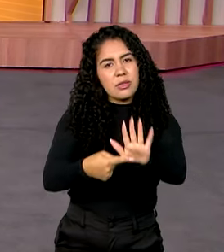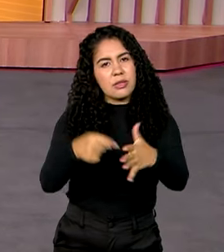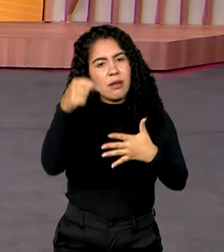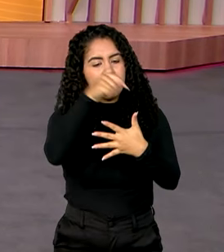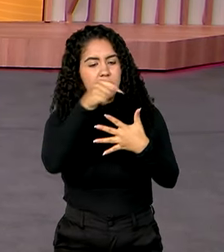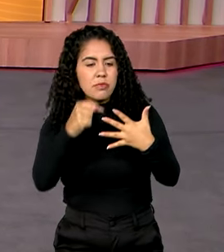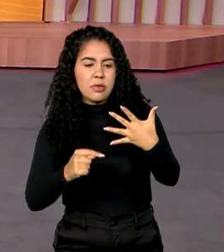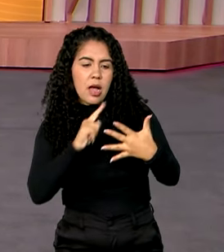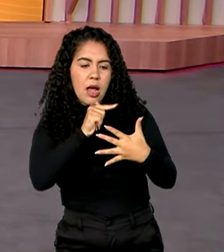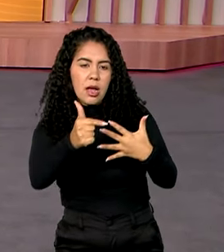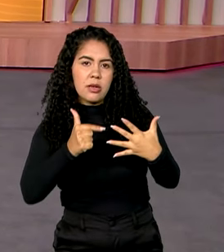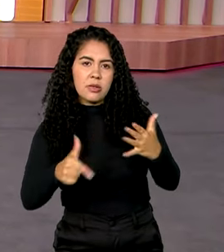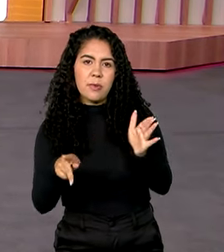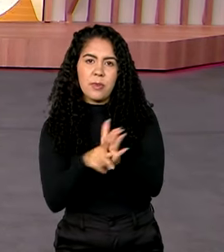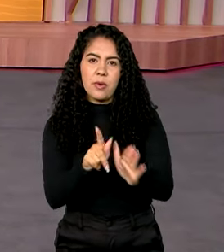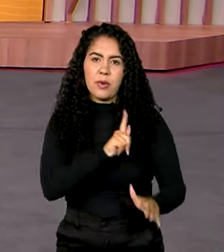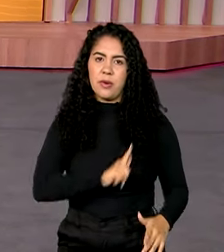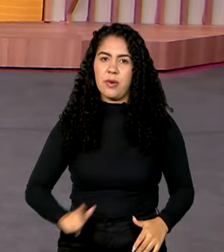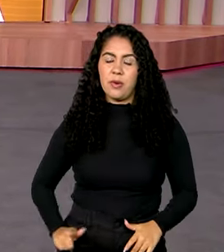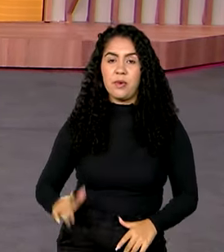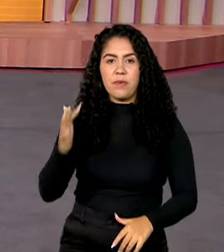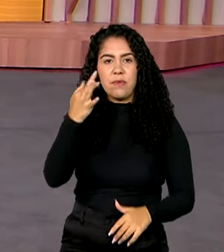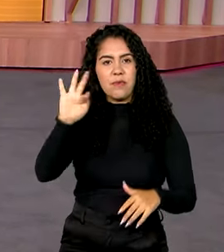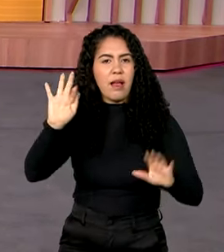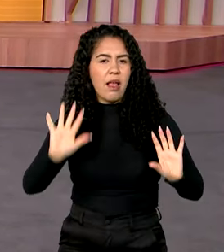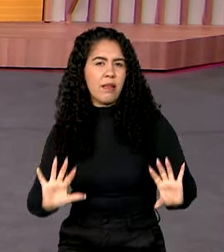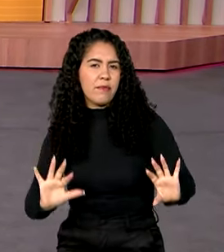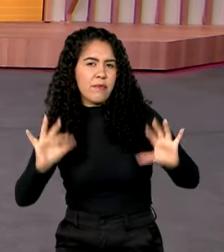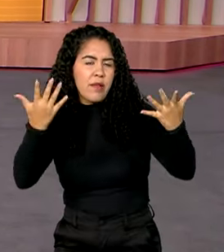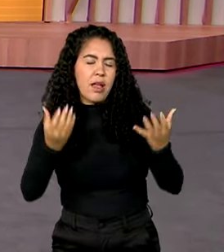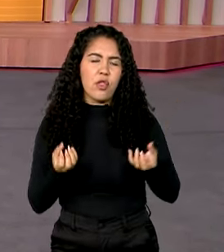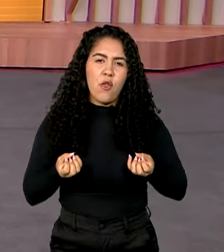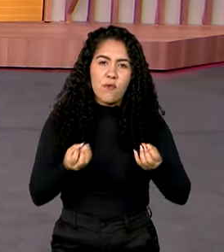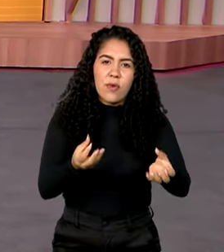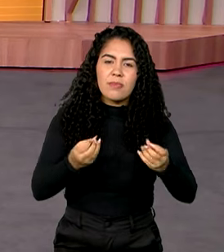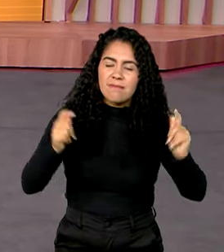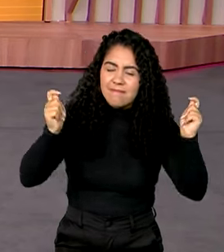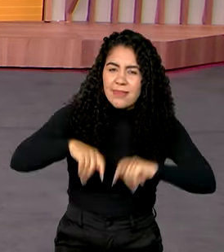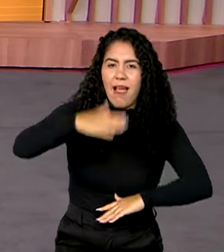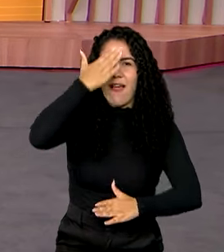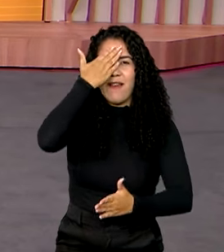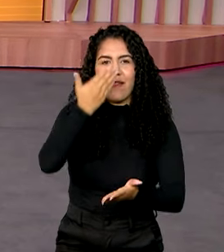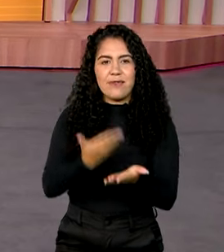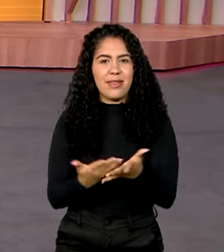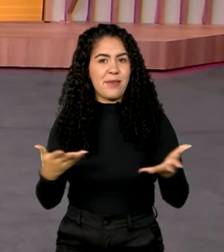as ações do governo federal, eventos ao vivo, com informação confiável e de